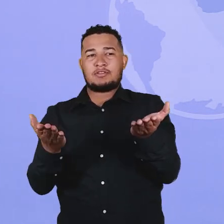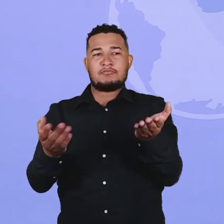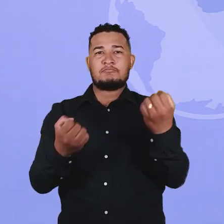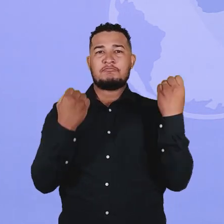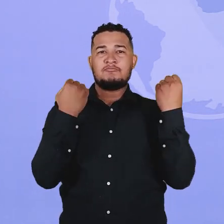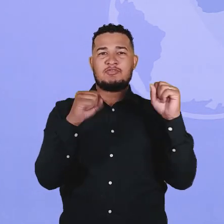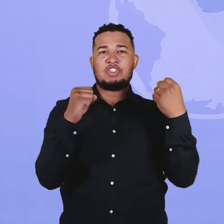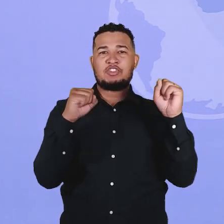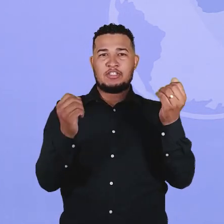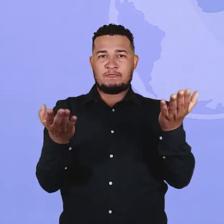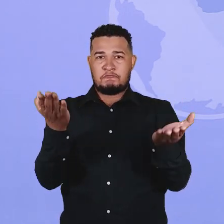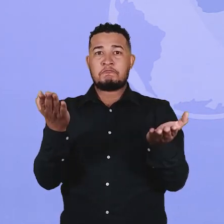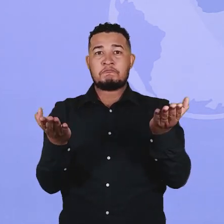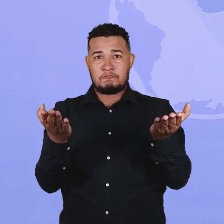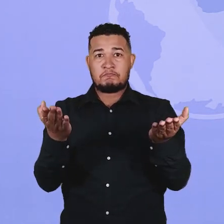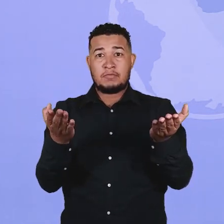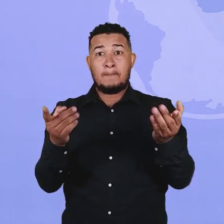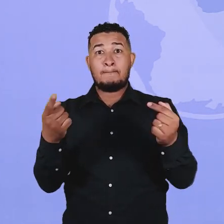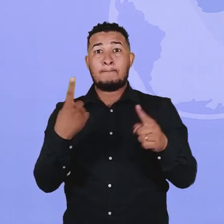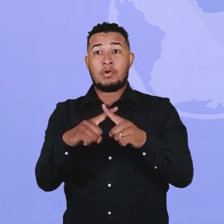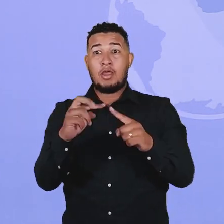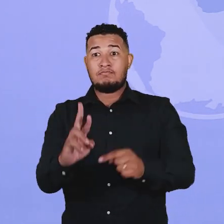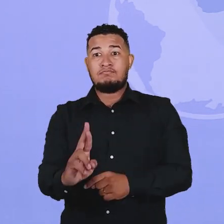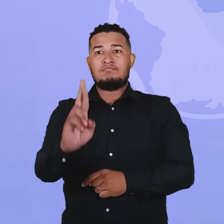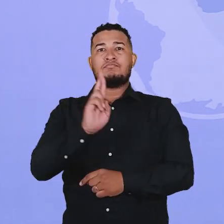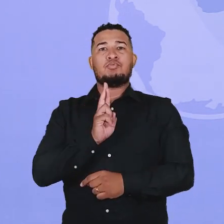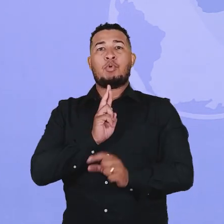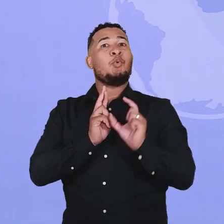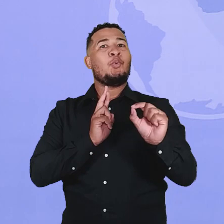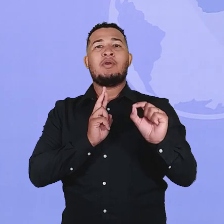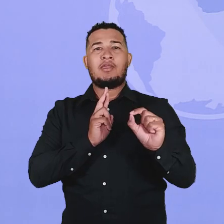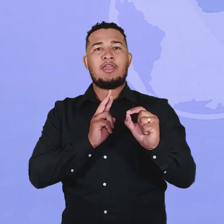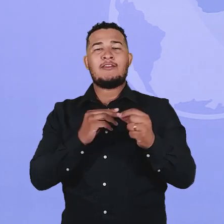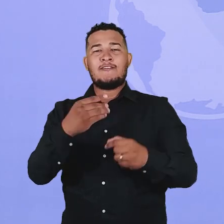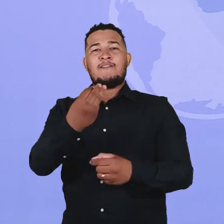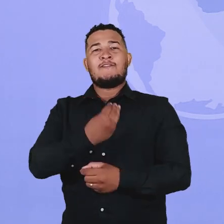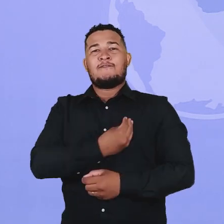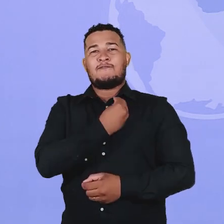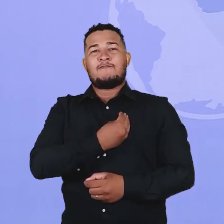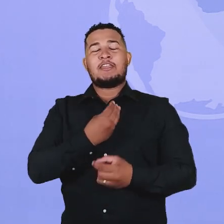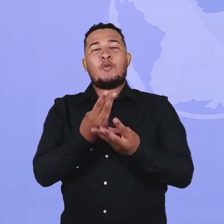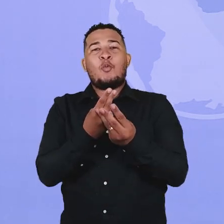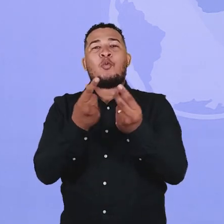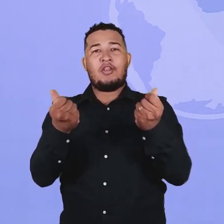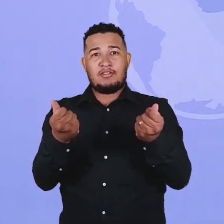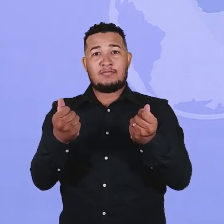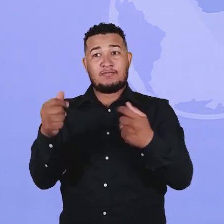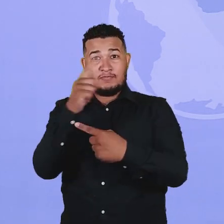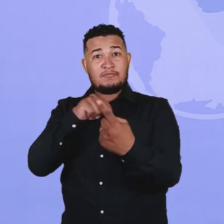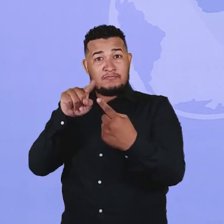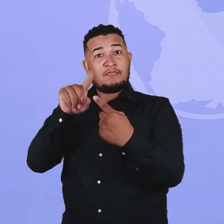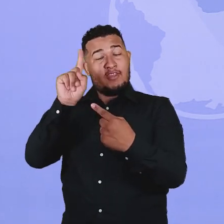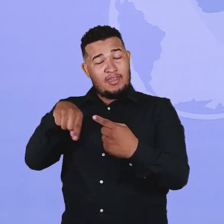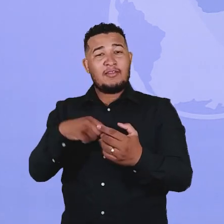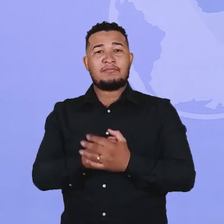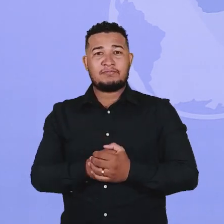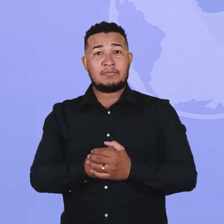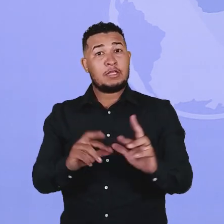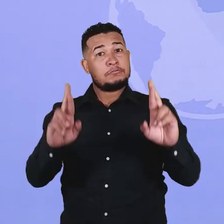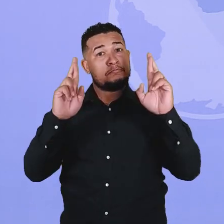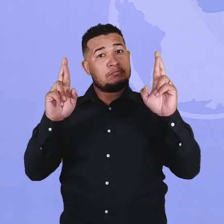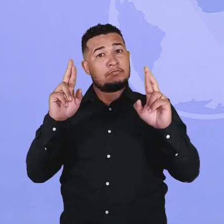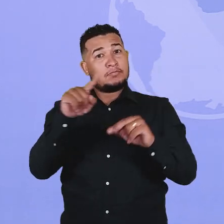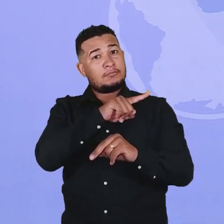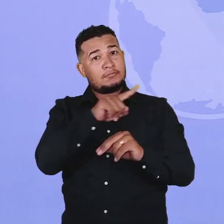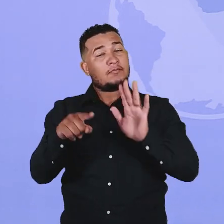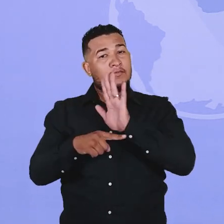entre alimentação e entre atividade física, que o resultado disso vai ser uma qualidade de vida, e é isso que nós